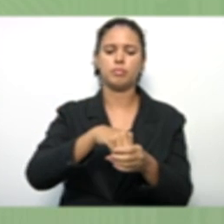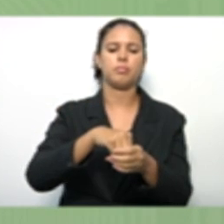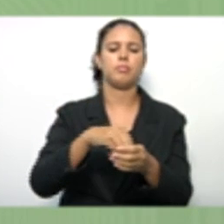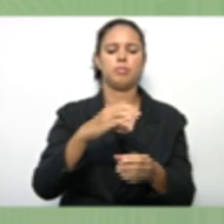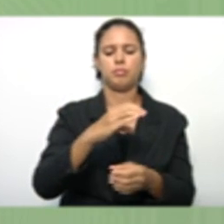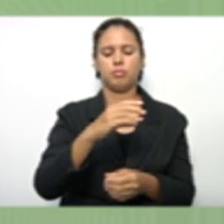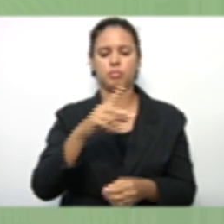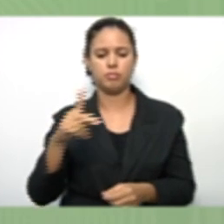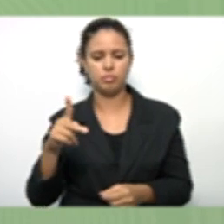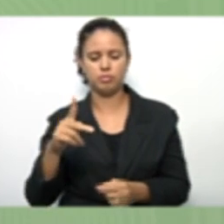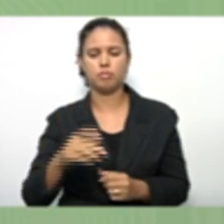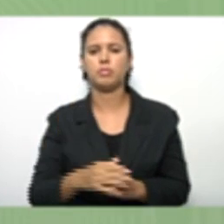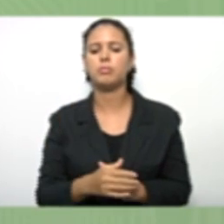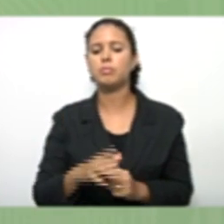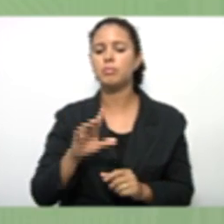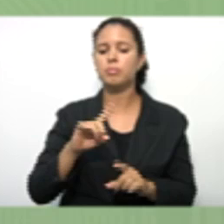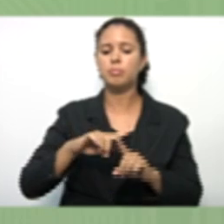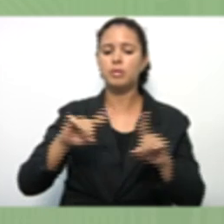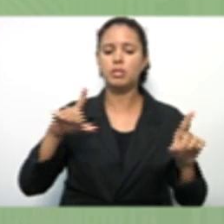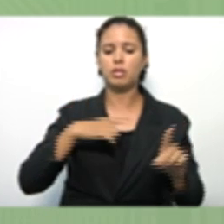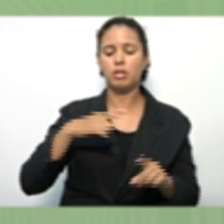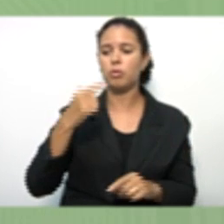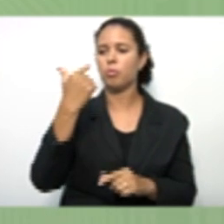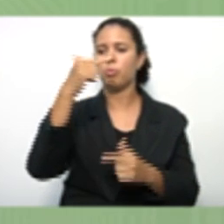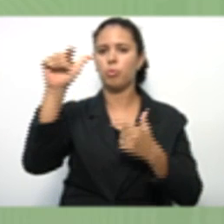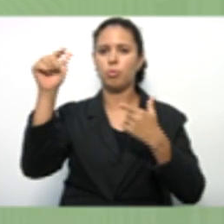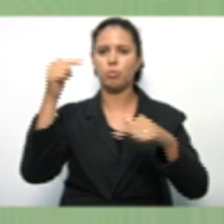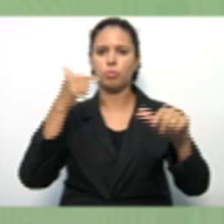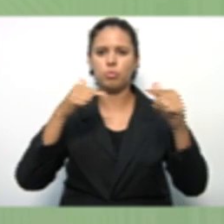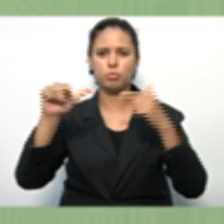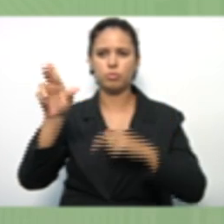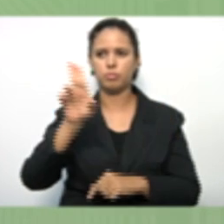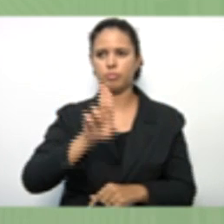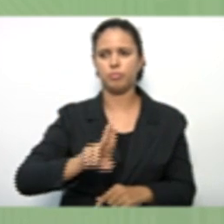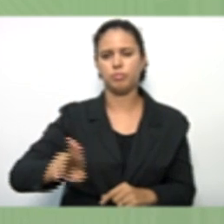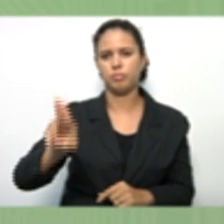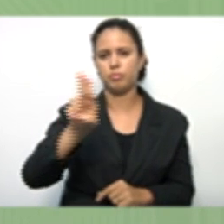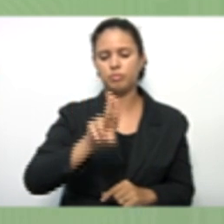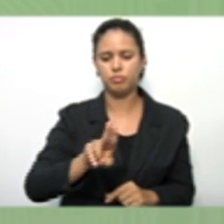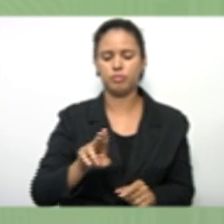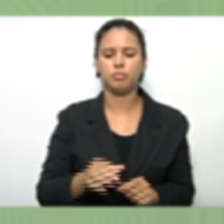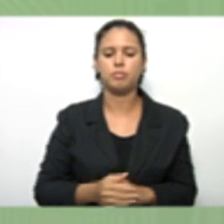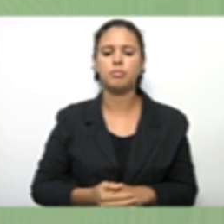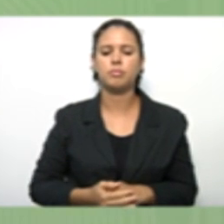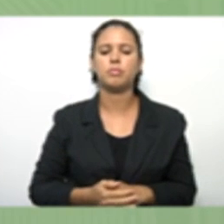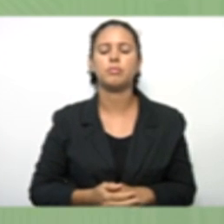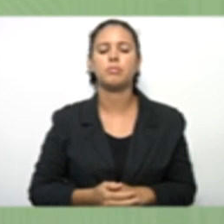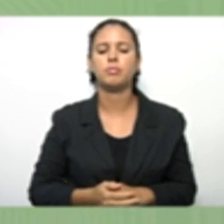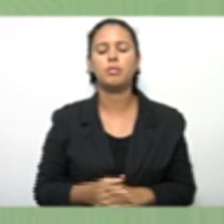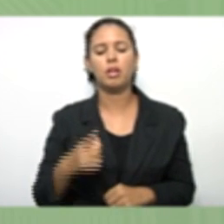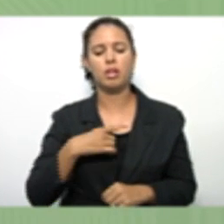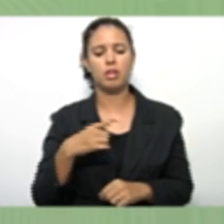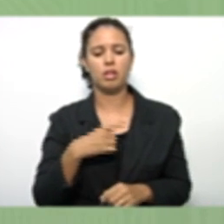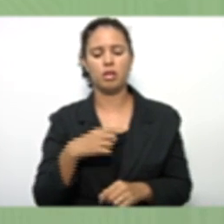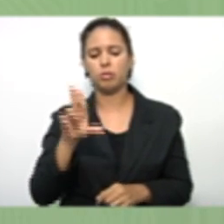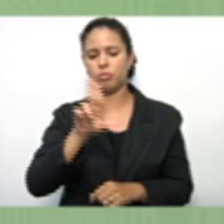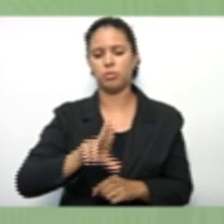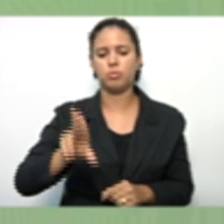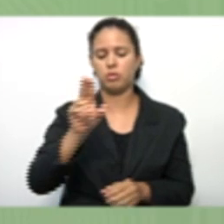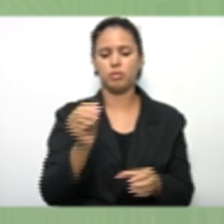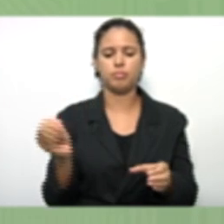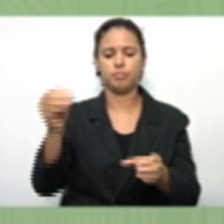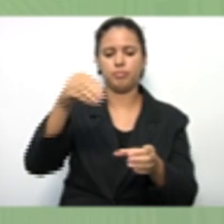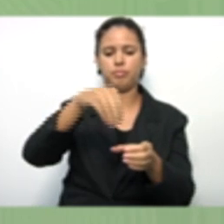outros usuários. Isso, professor Aloy? Exatamente. Bom, da mesma forma que tem os usuários internos, que são os que trabalham dentro da